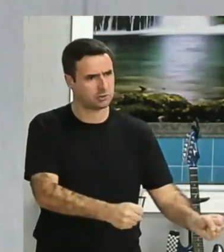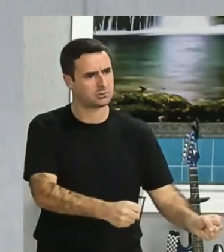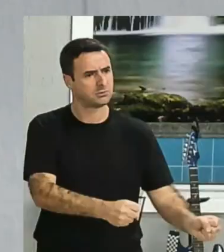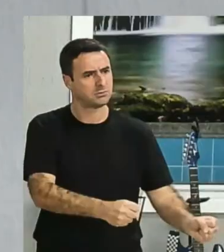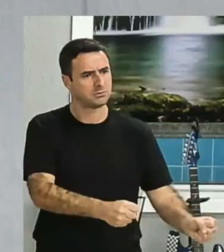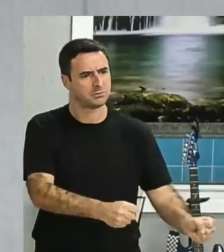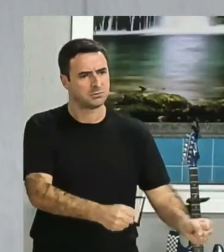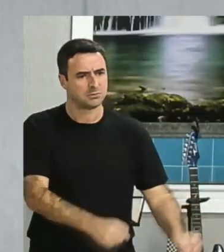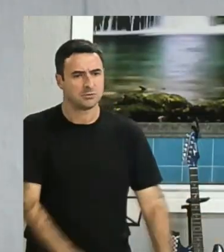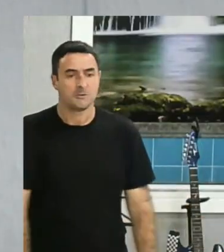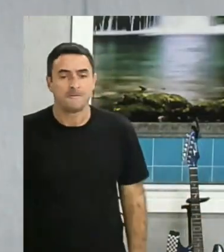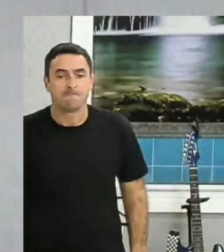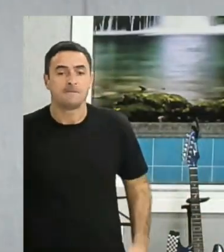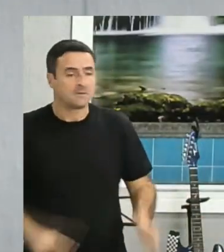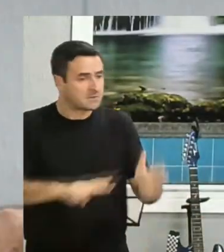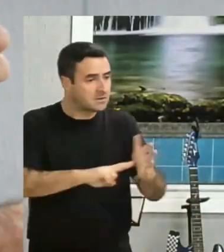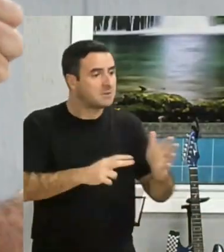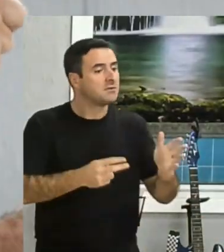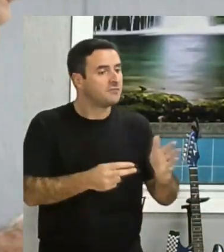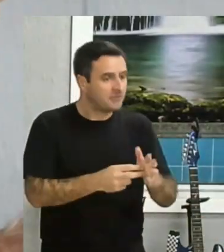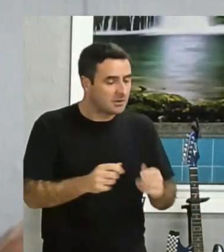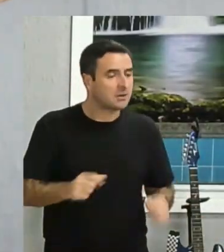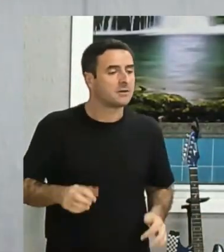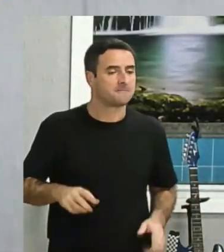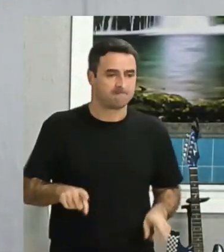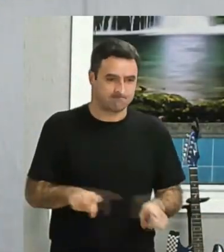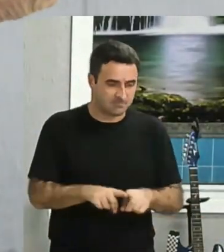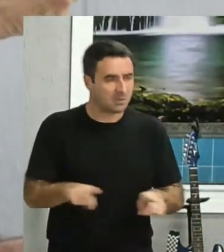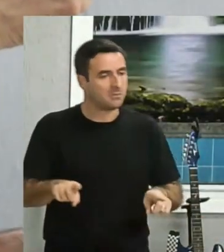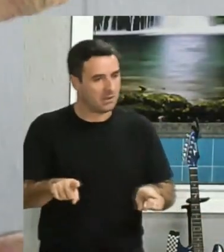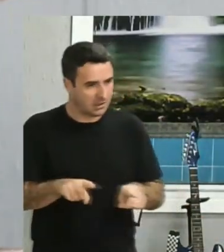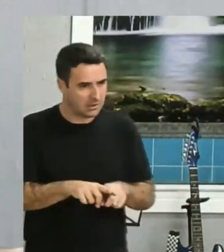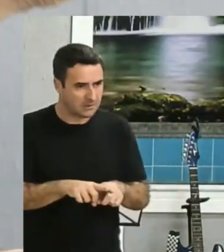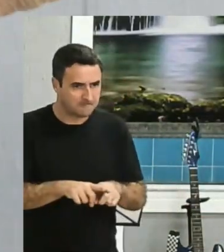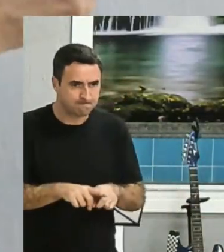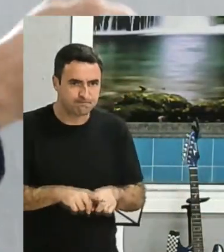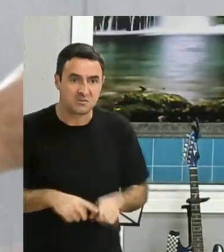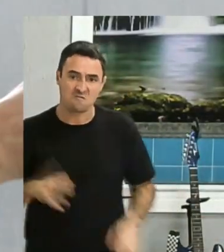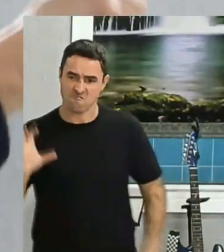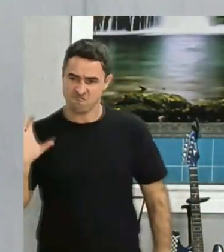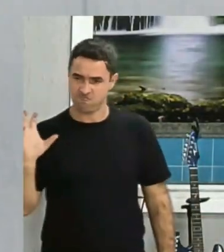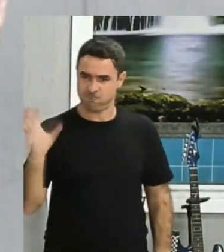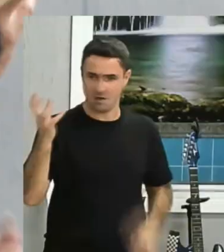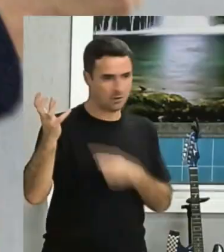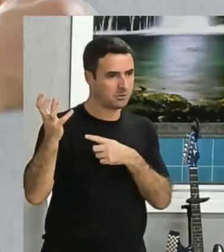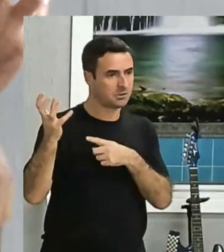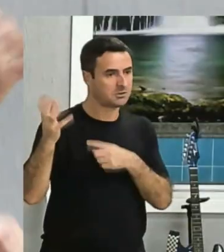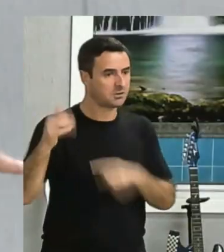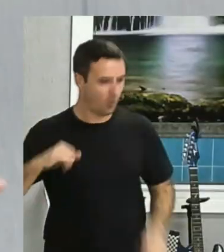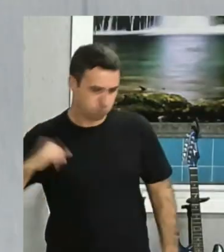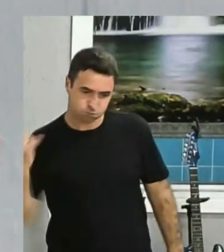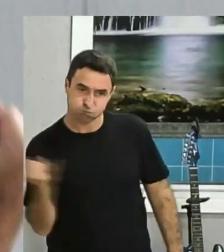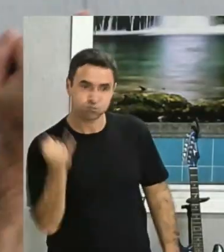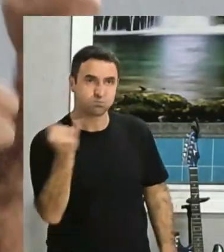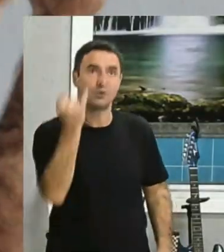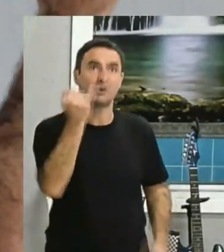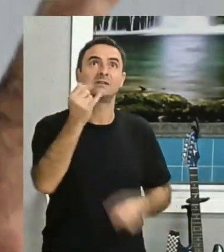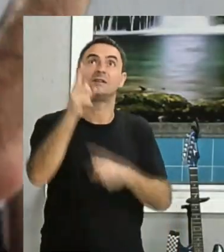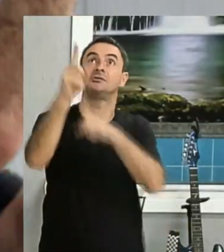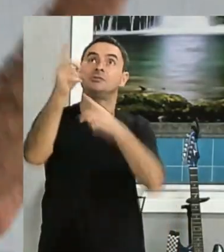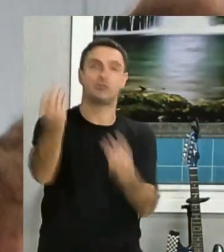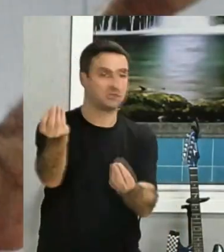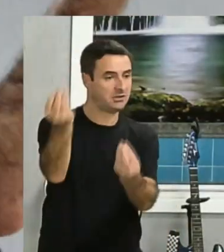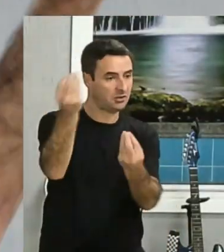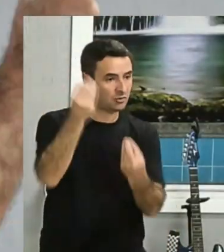momento solene, um momento em que vai acontecer algo importante vindo de Deus,